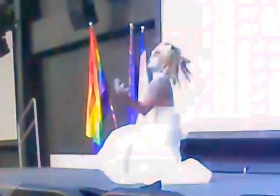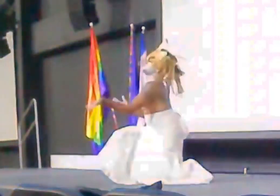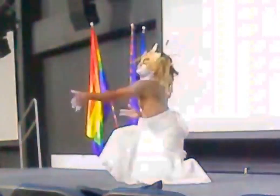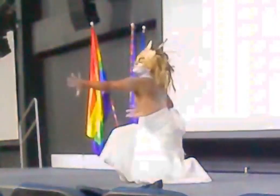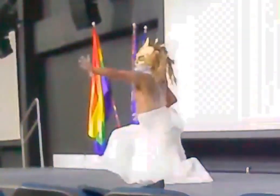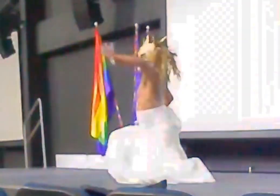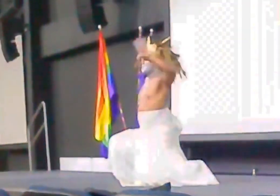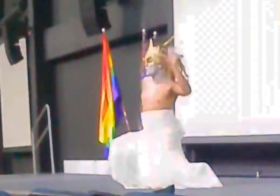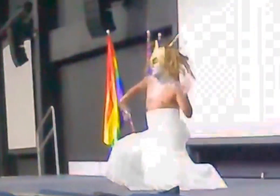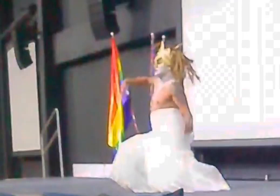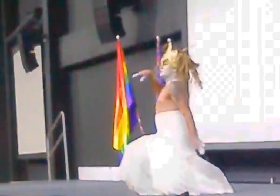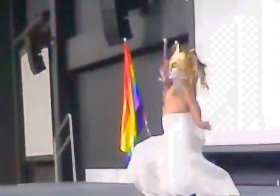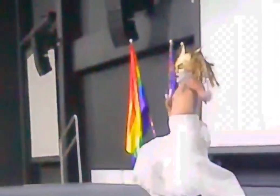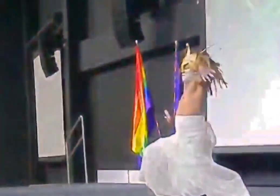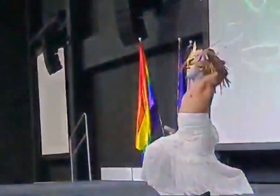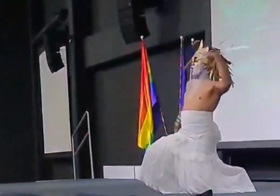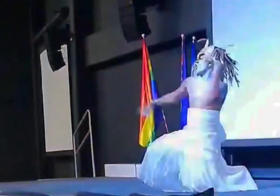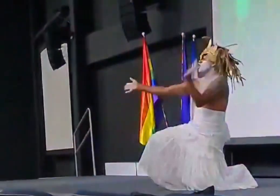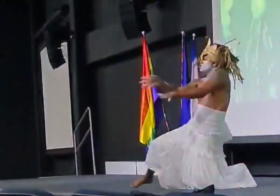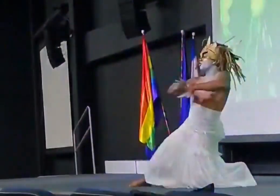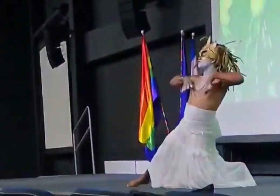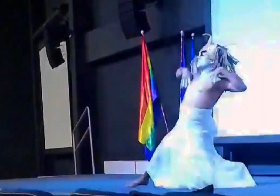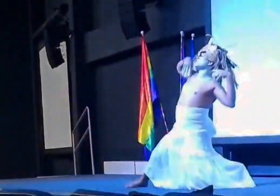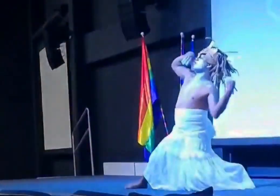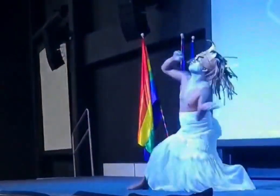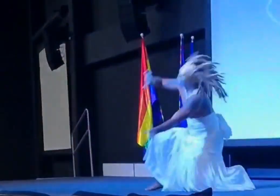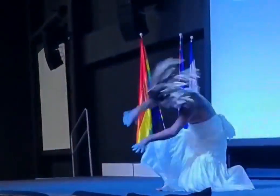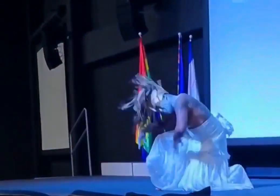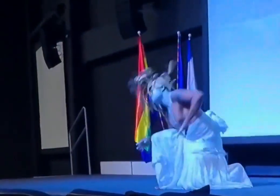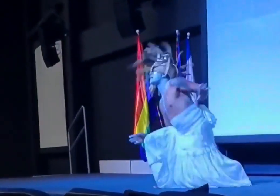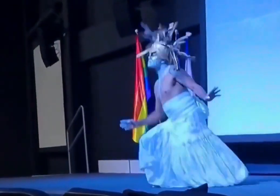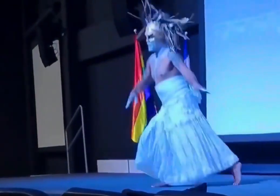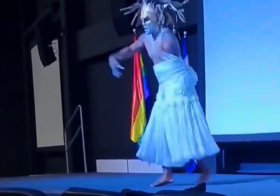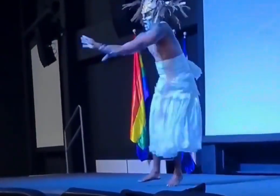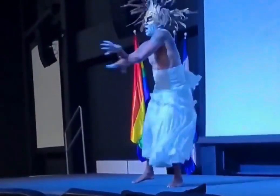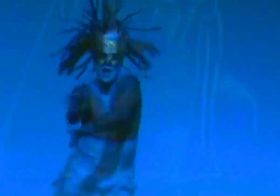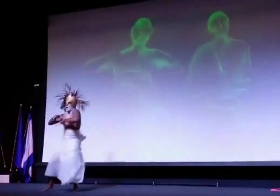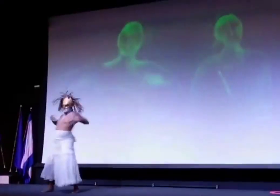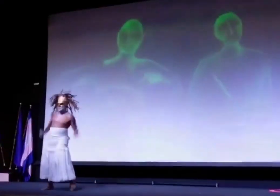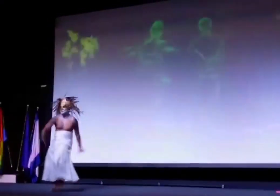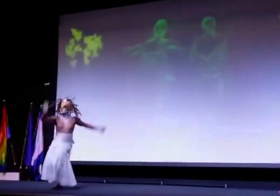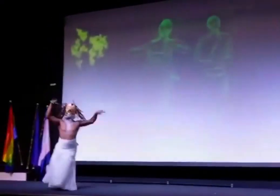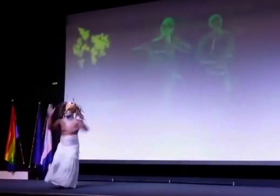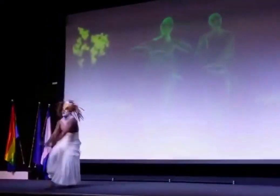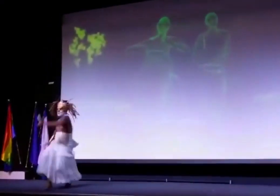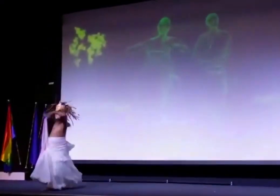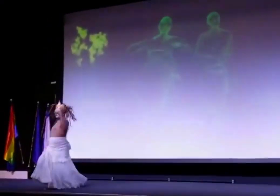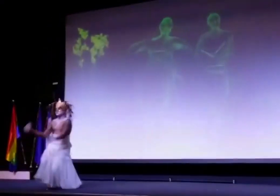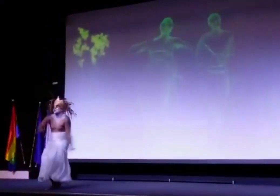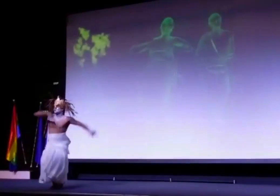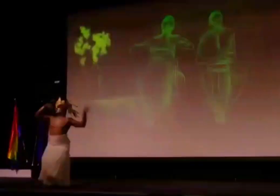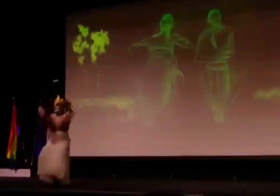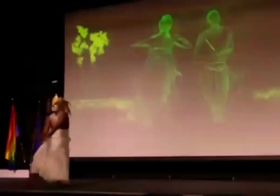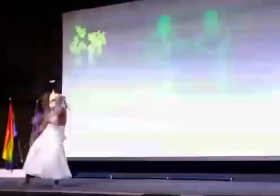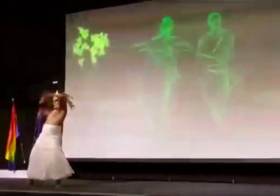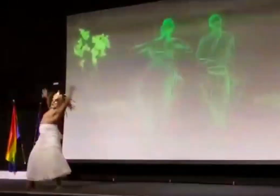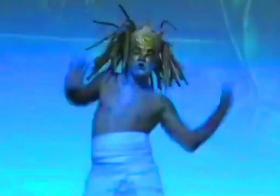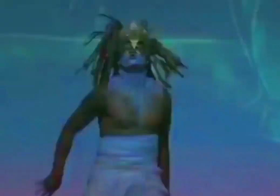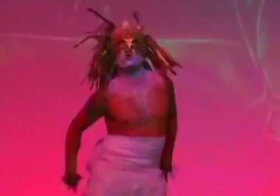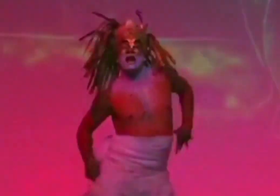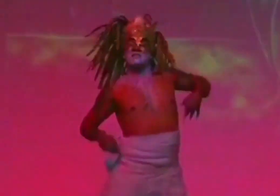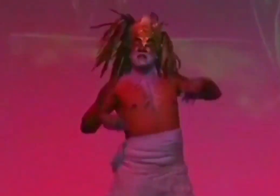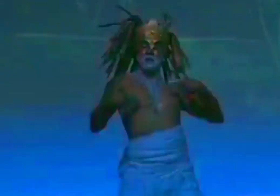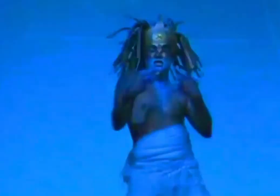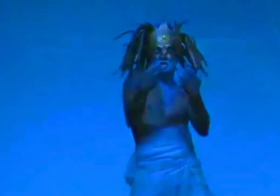dominar. Sente o tambor, sente o tambor, duvido que sou pouco, sempre parar. Sente o tambor, sente o